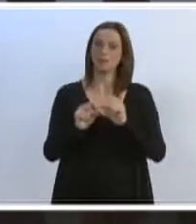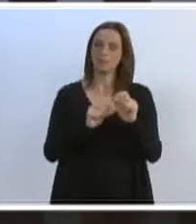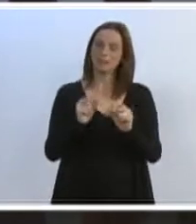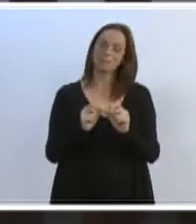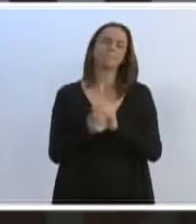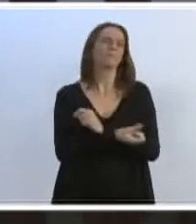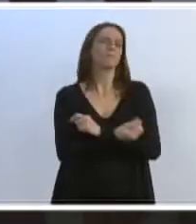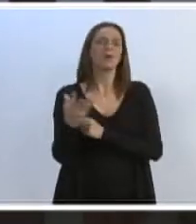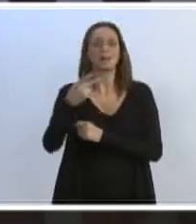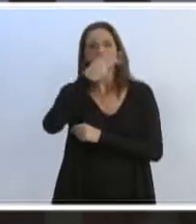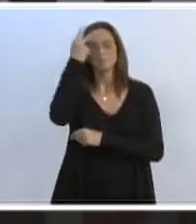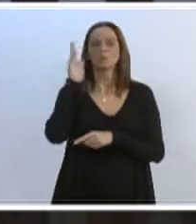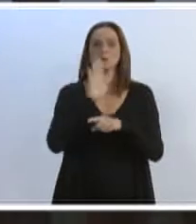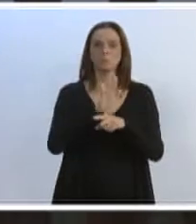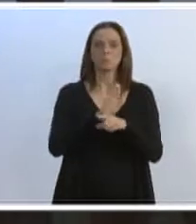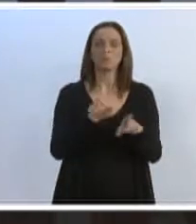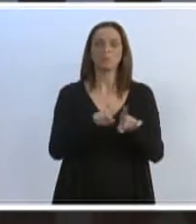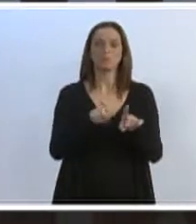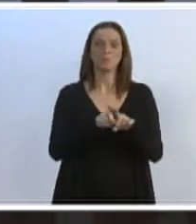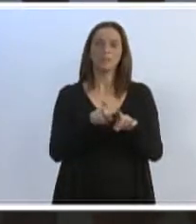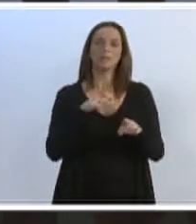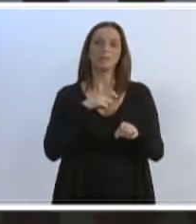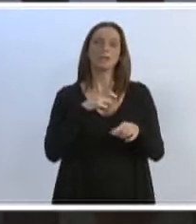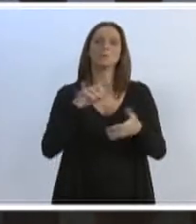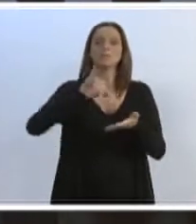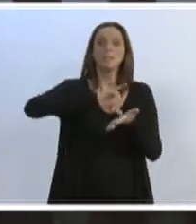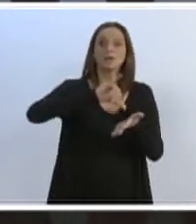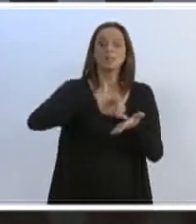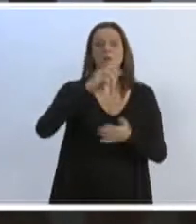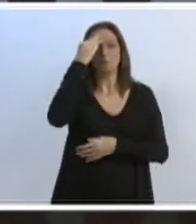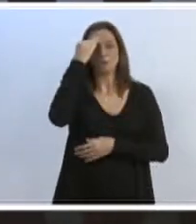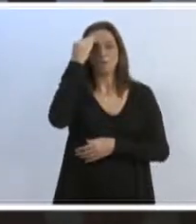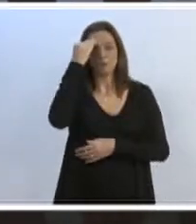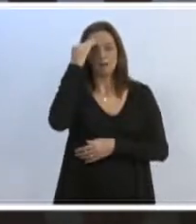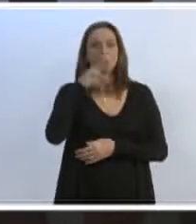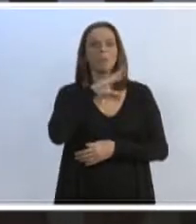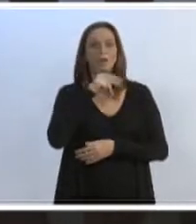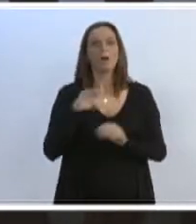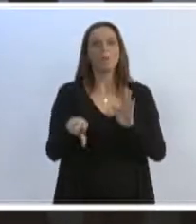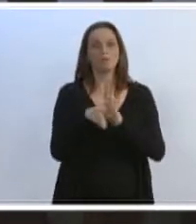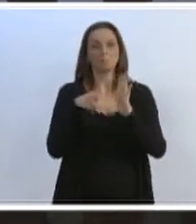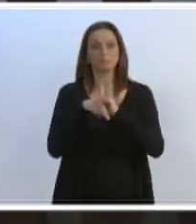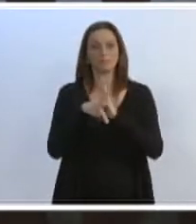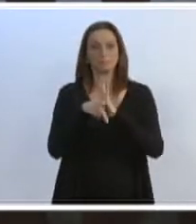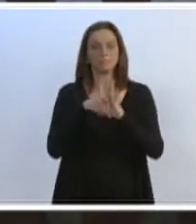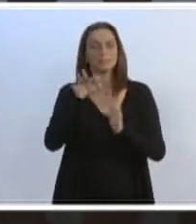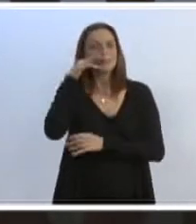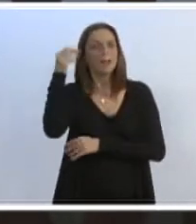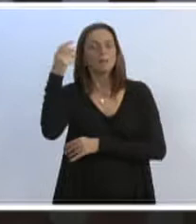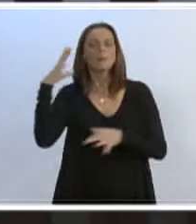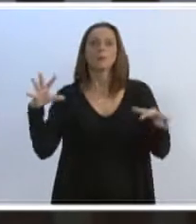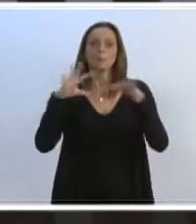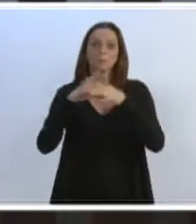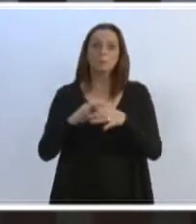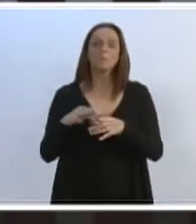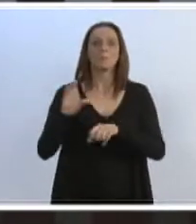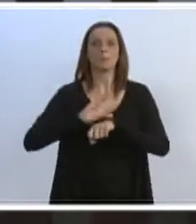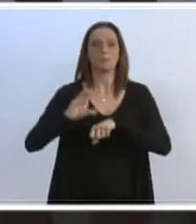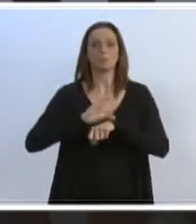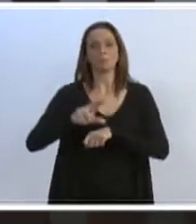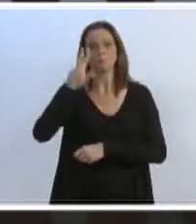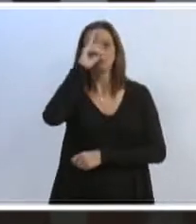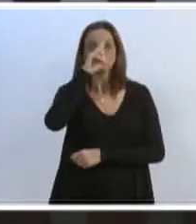a Sueli Petri, que tem tocado com tanta força de vontade esse projeto que começou lá longe. 60 anos da revista Blumenau